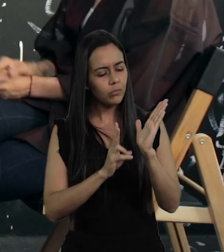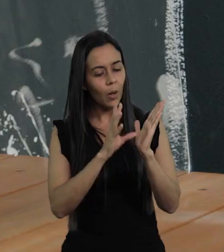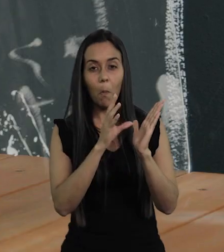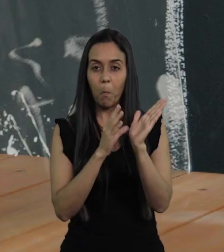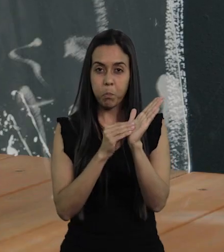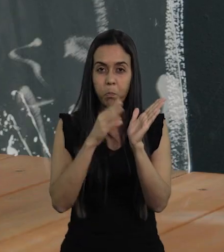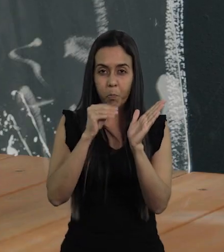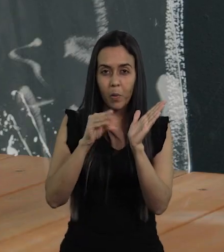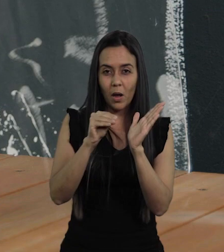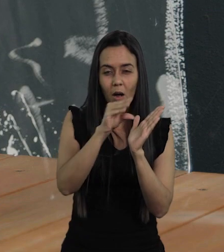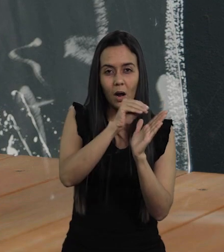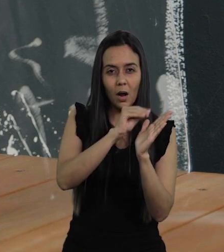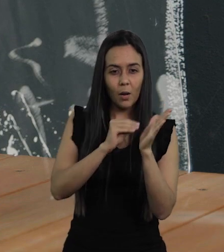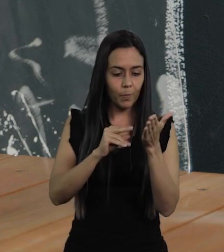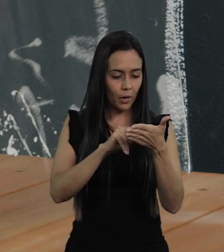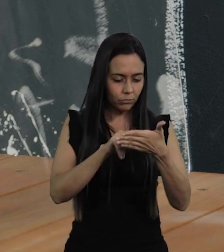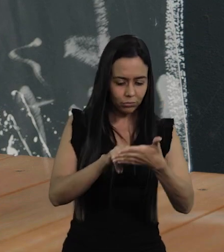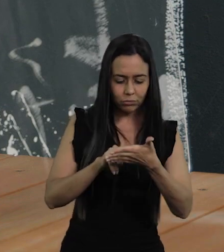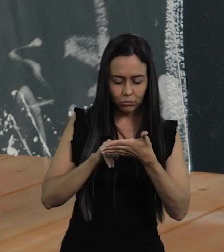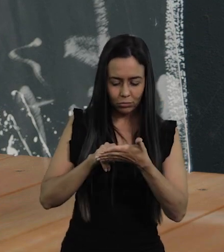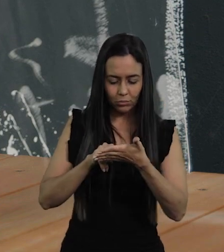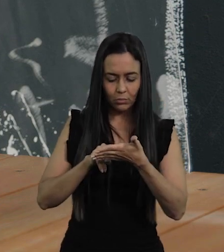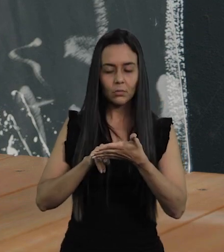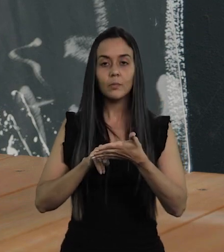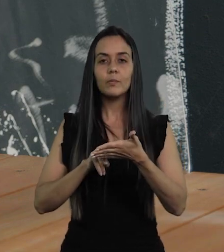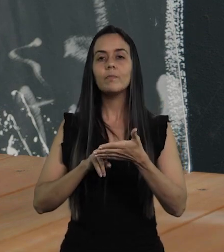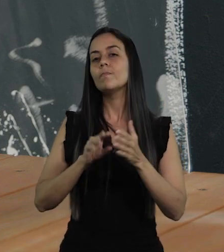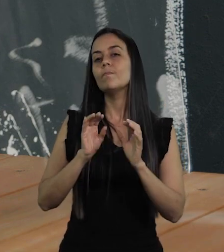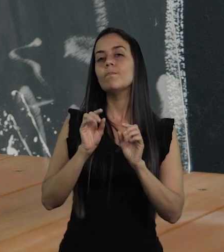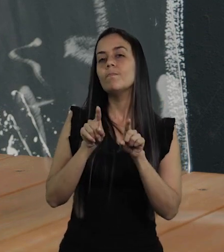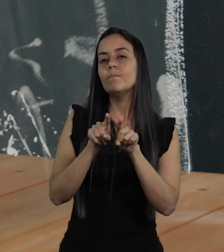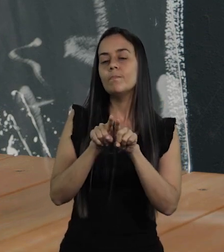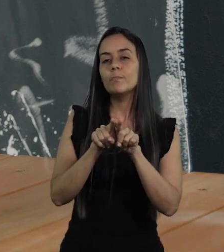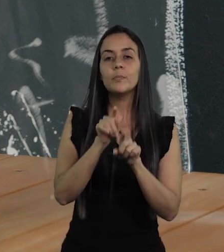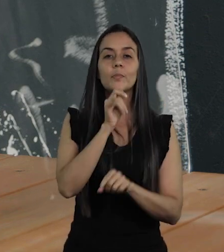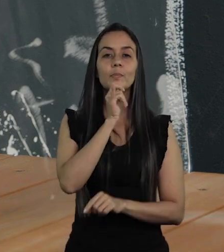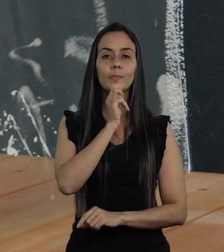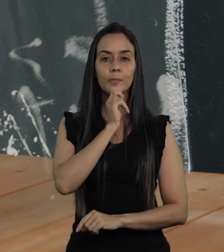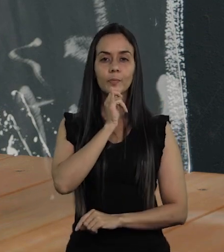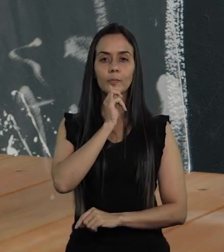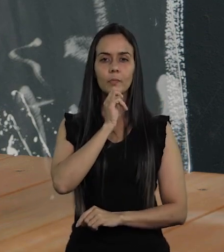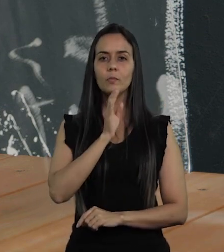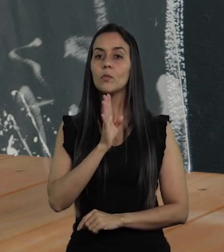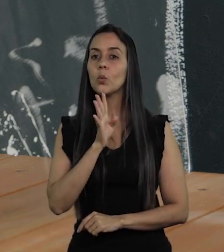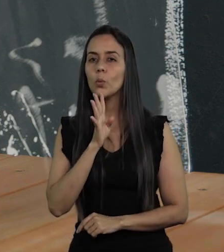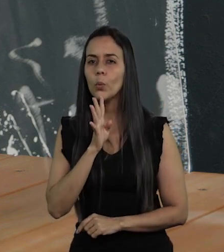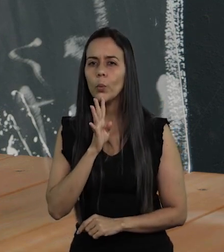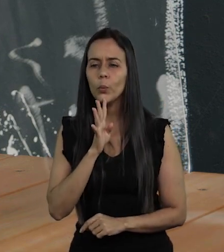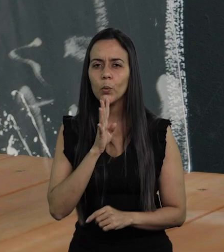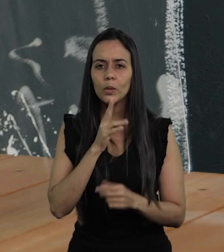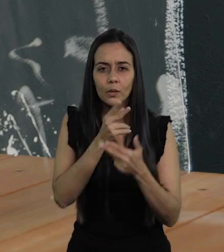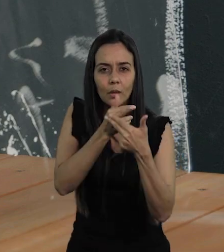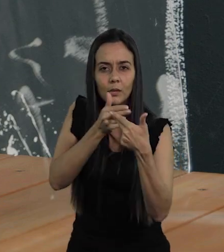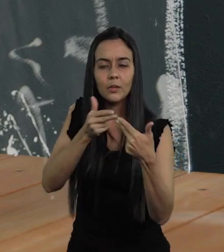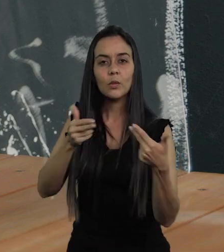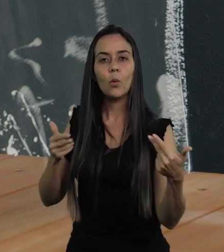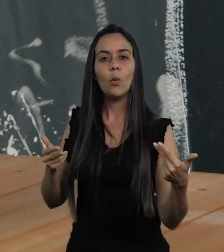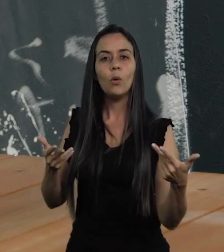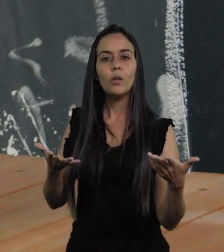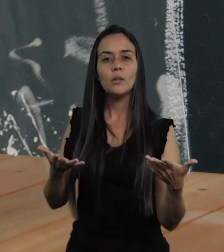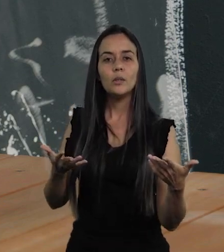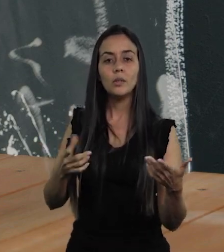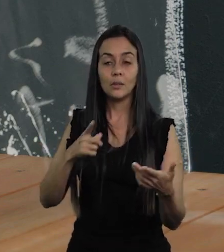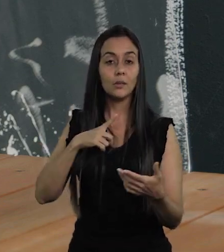né? eu ainda é um tipo de transferência de conhecimento, ou então de discussão